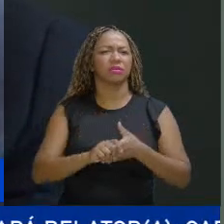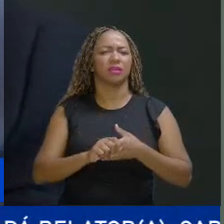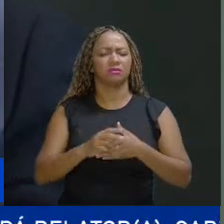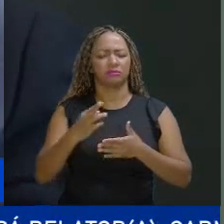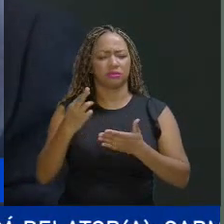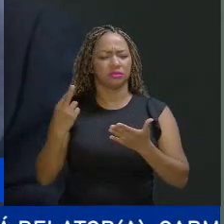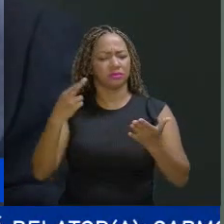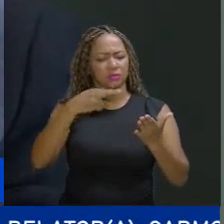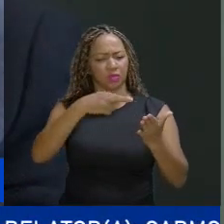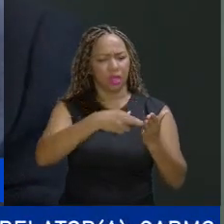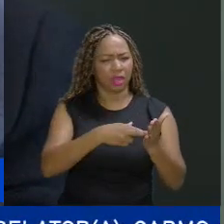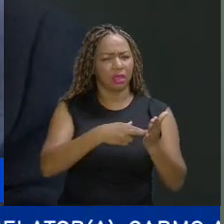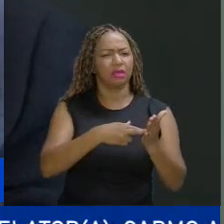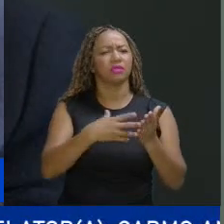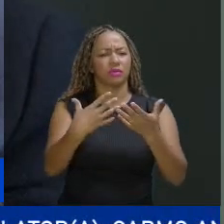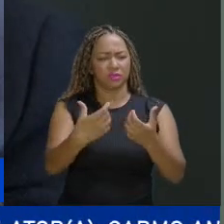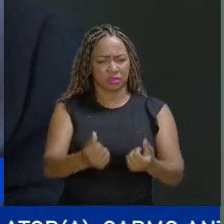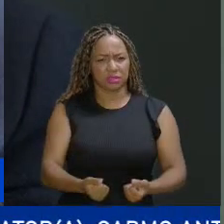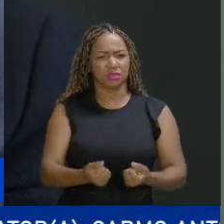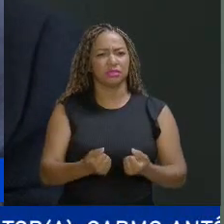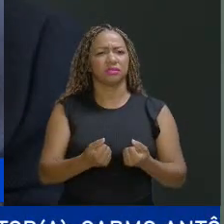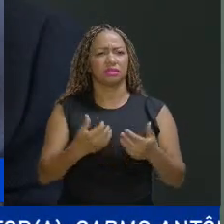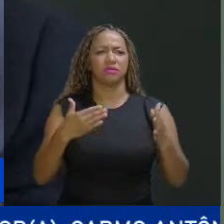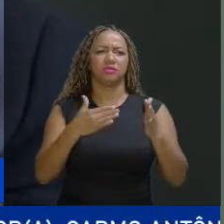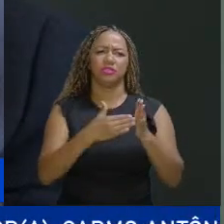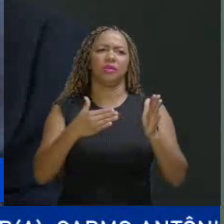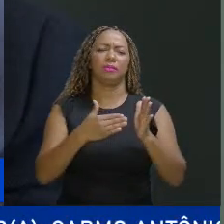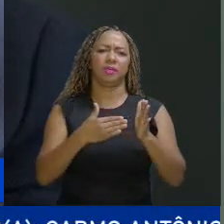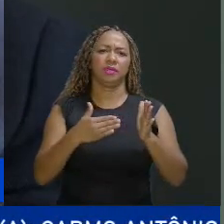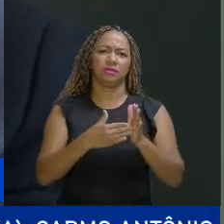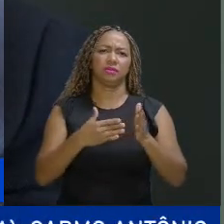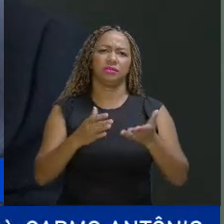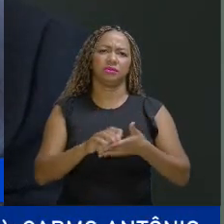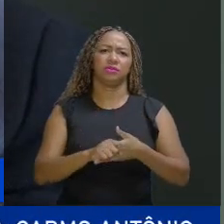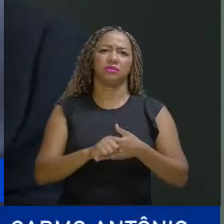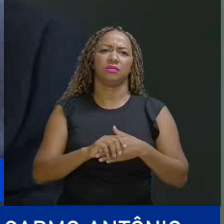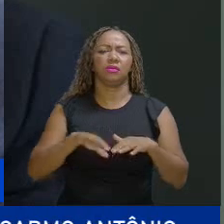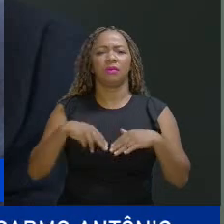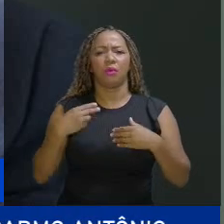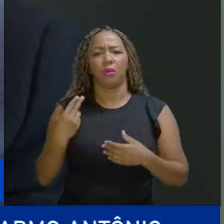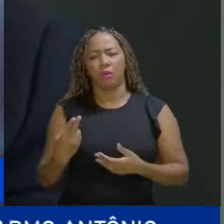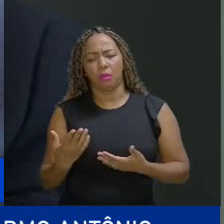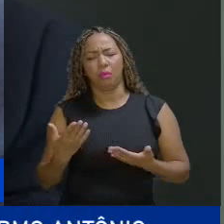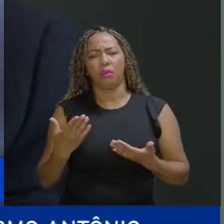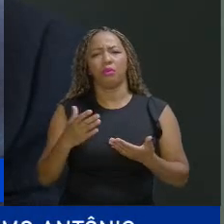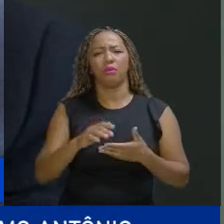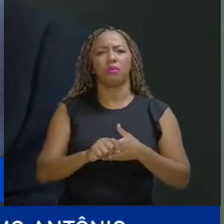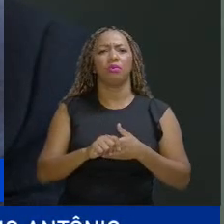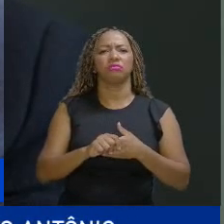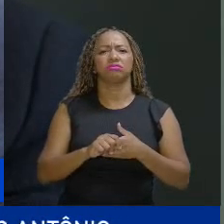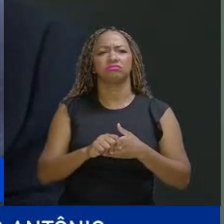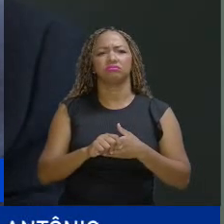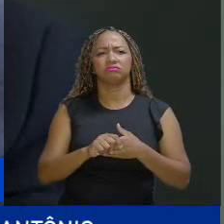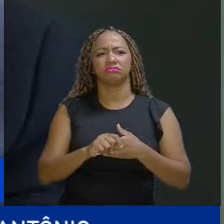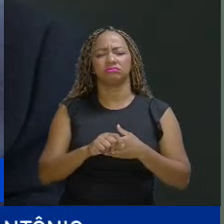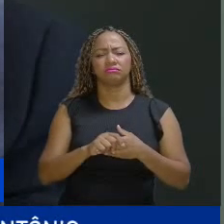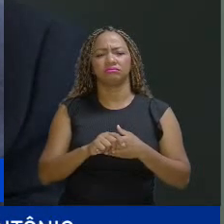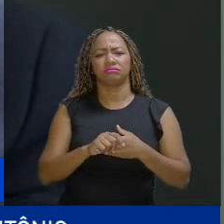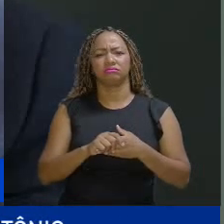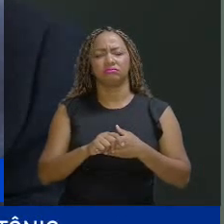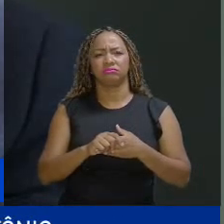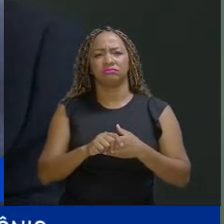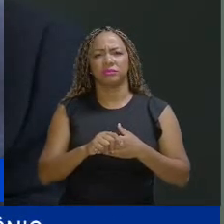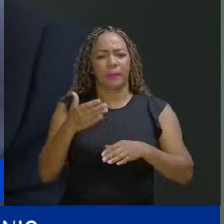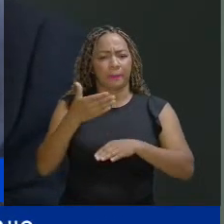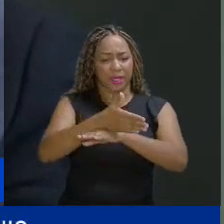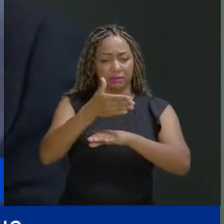sua condição de impedimento ou suspeição, conforme irá se posicionar na